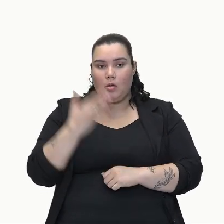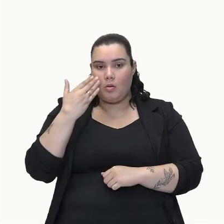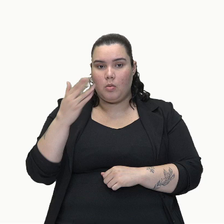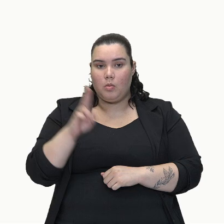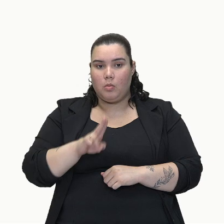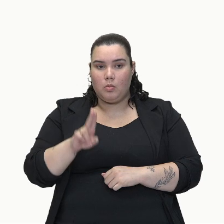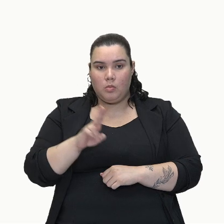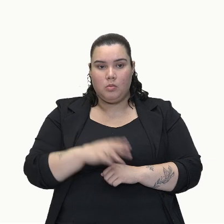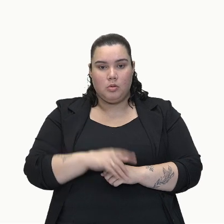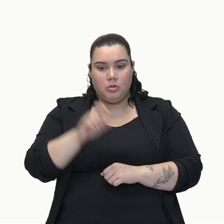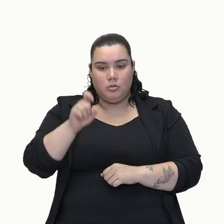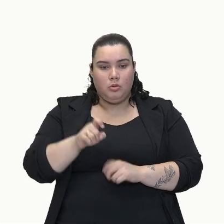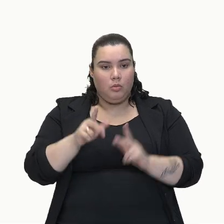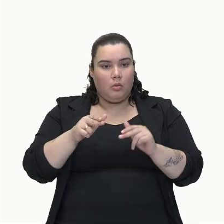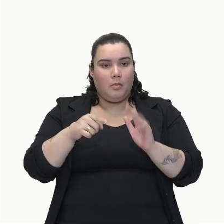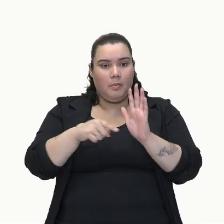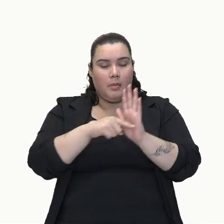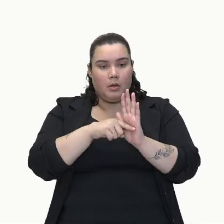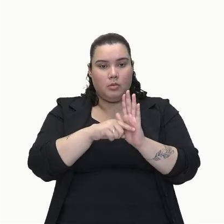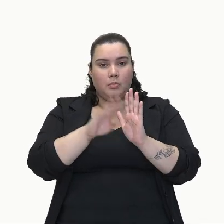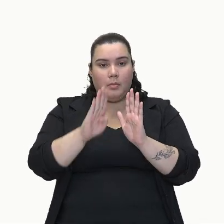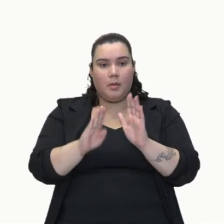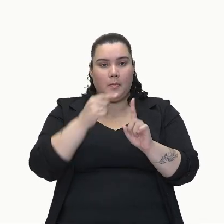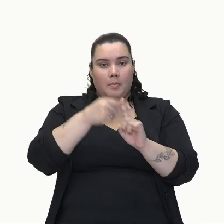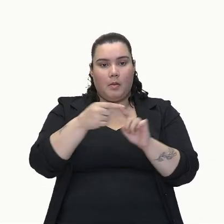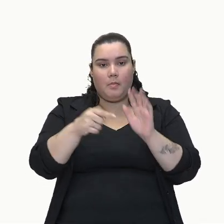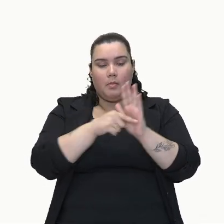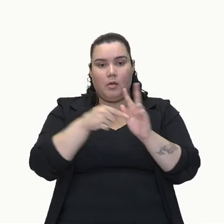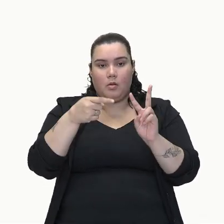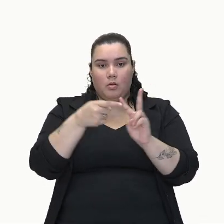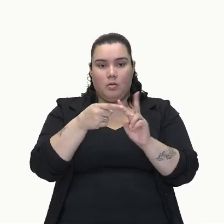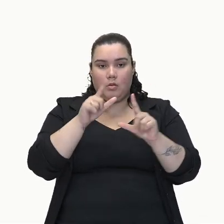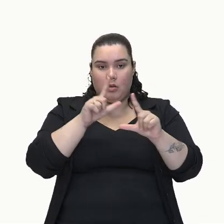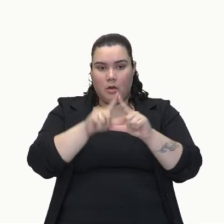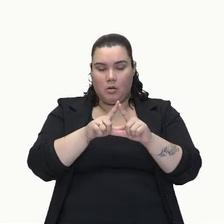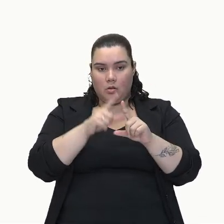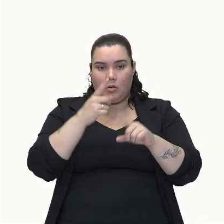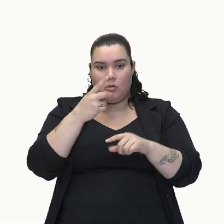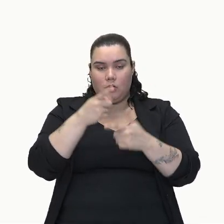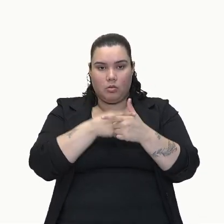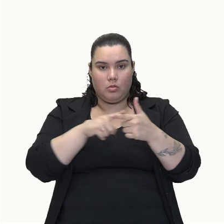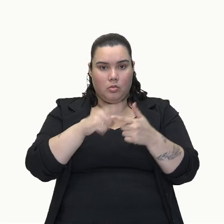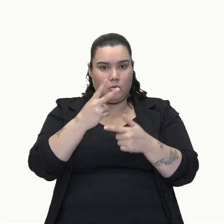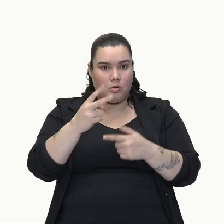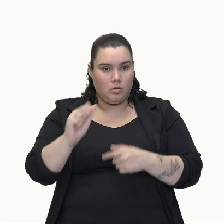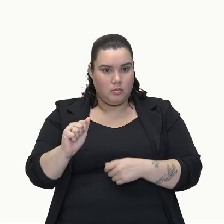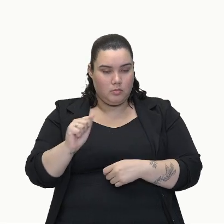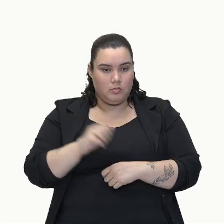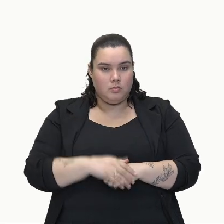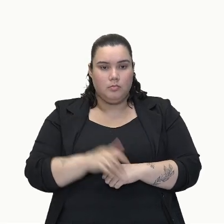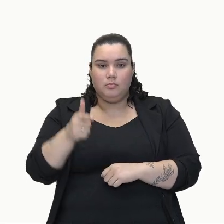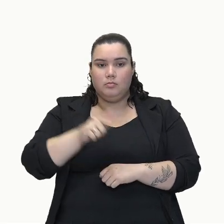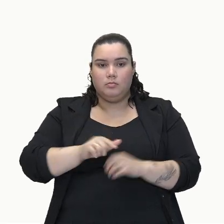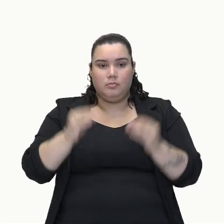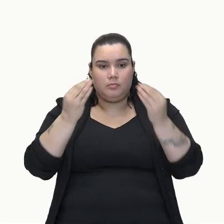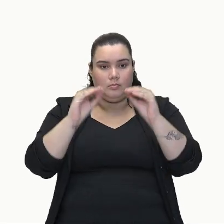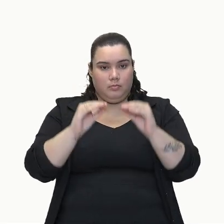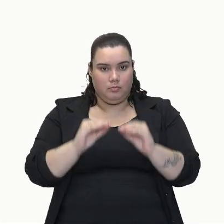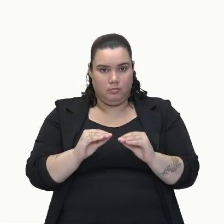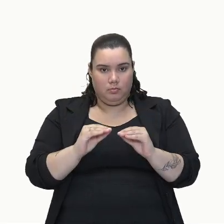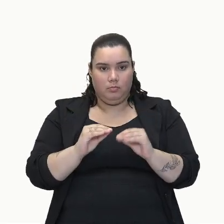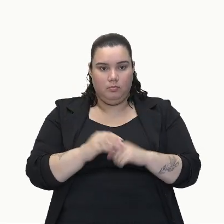fórmula x igual a menos b mais ou menos raiz quadrada do delta sobre 2a. E novamente substituímos